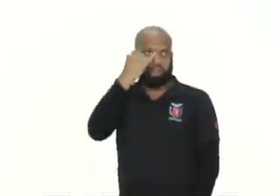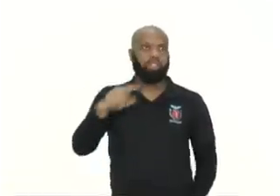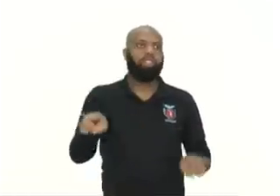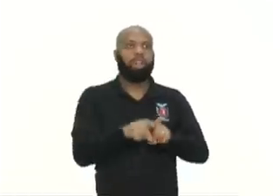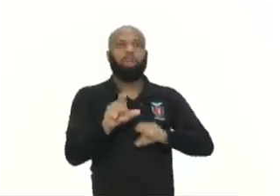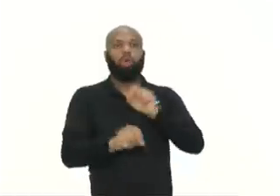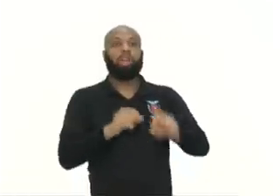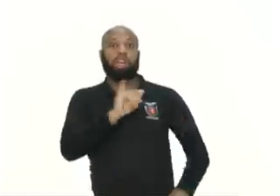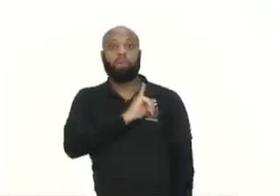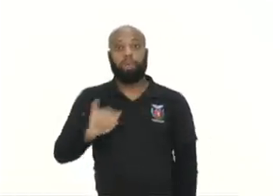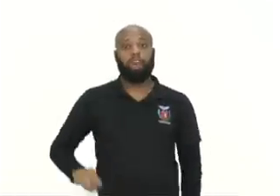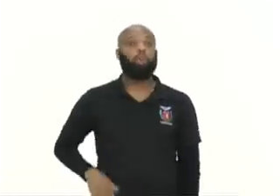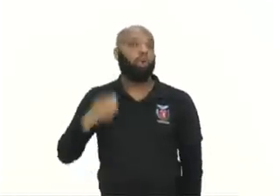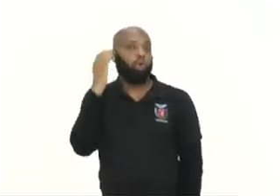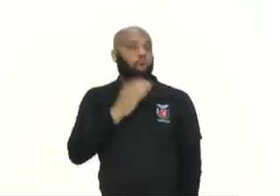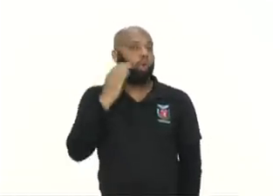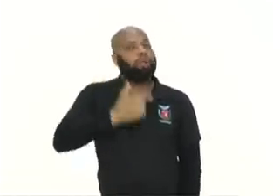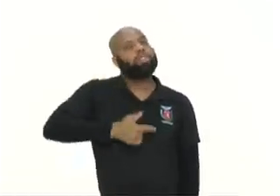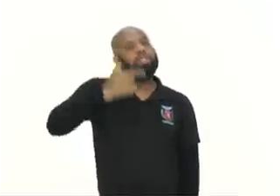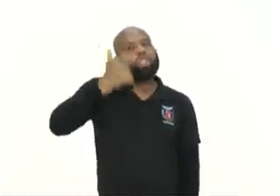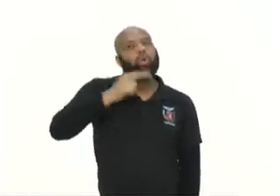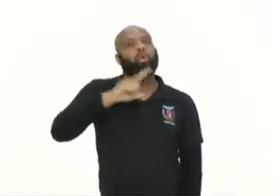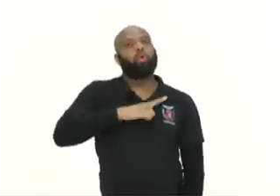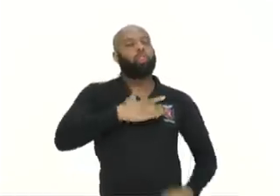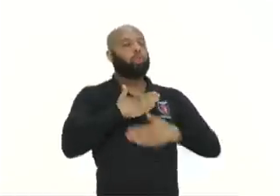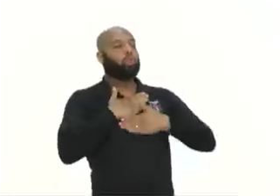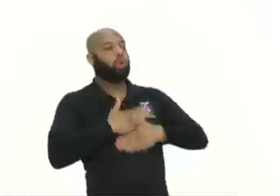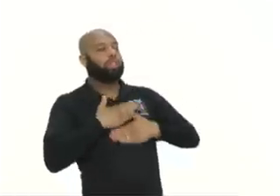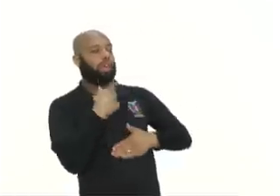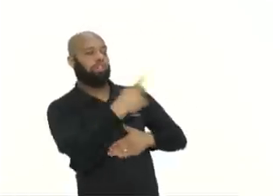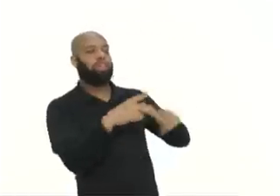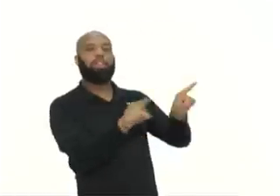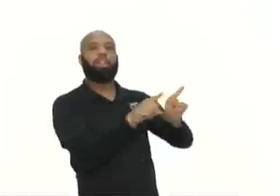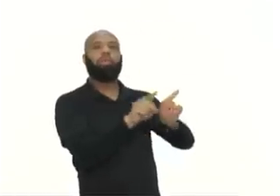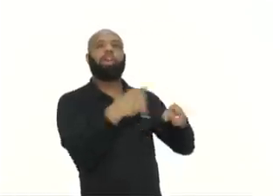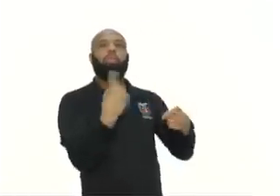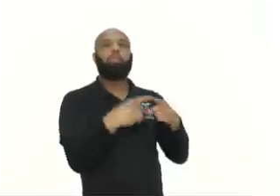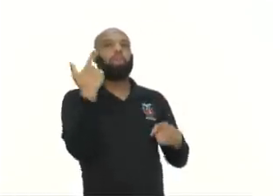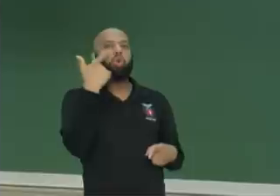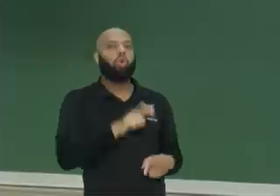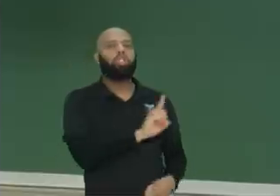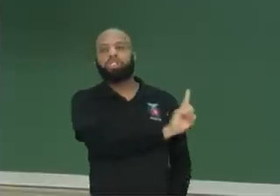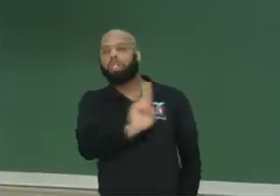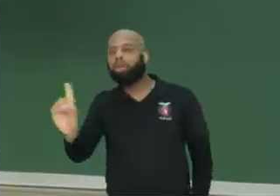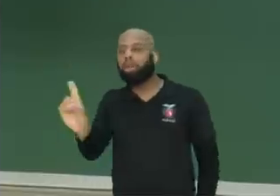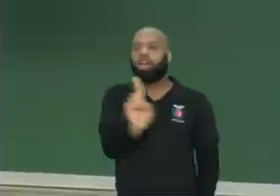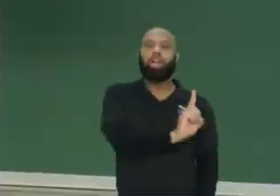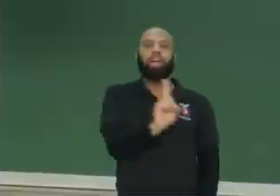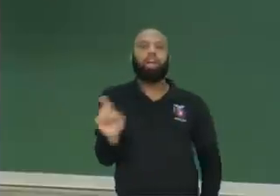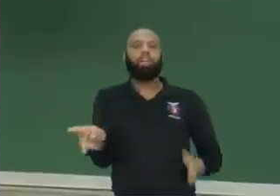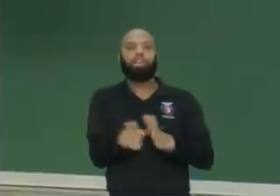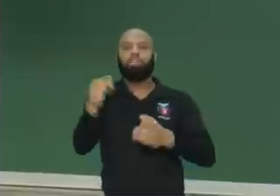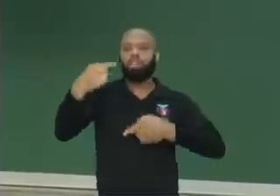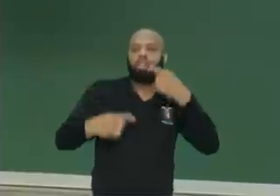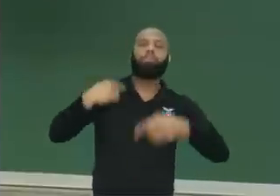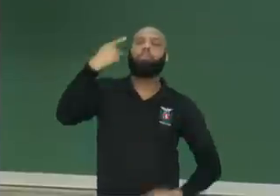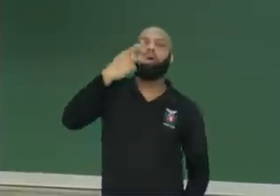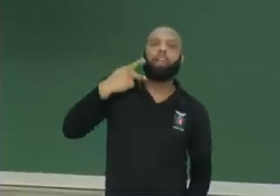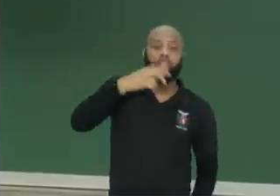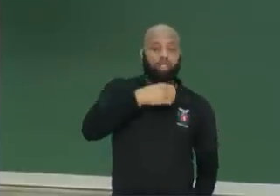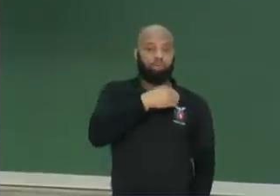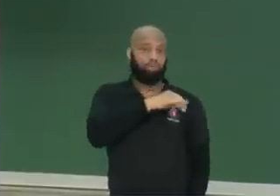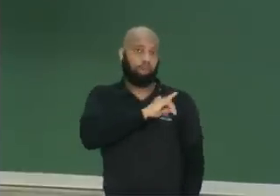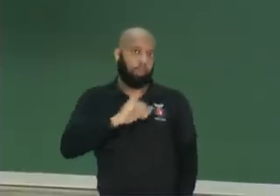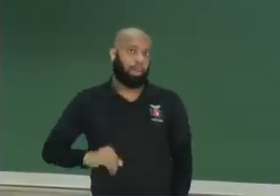simpatia do imperador Dom Pedro II, então ele tinha um trânsito entre os políticos, né, a ponto de causar essa simpatia ao imperador Dom